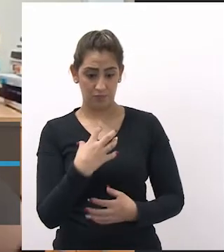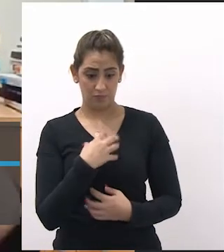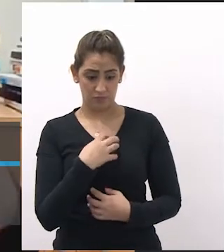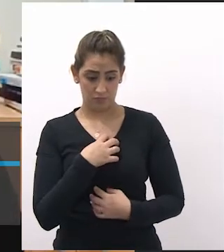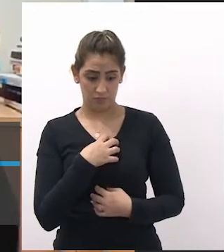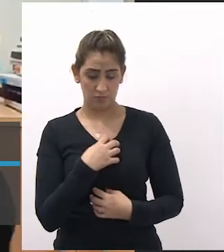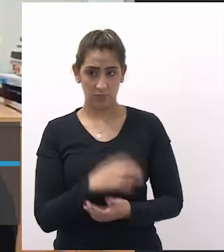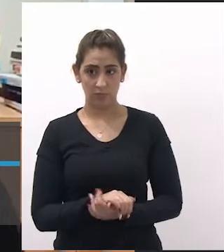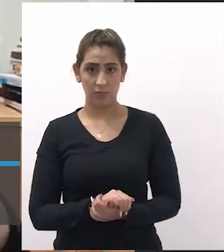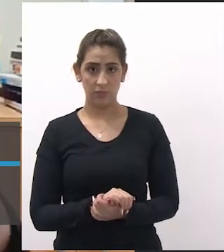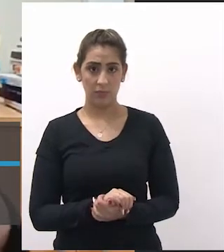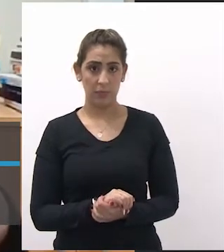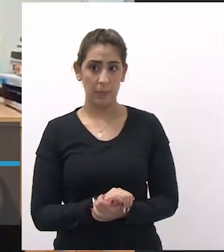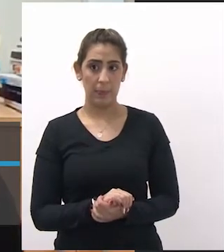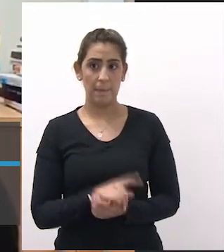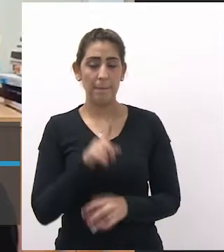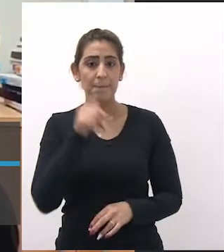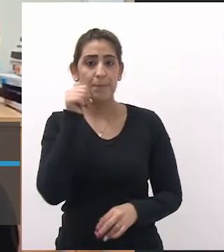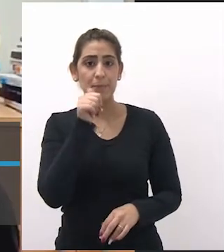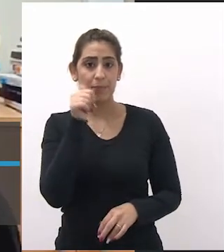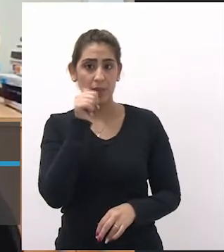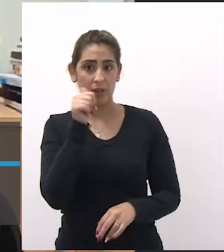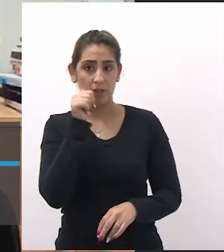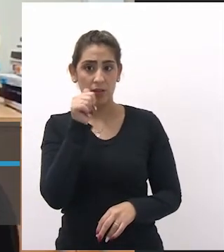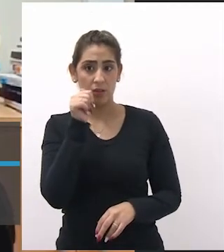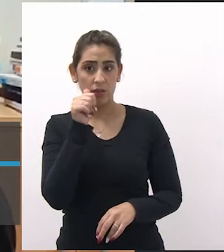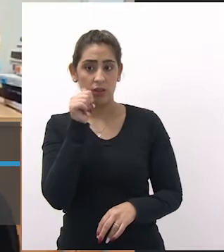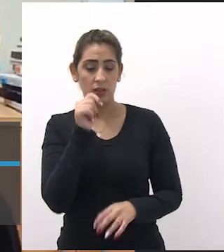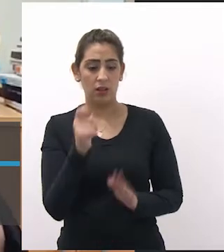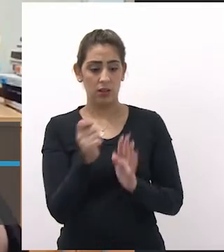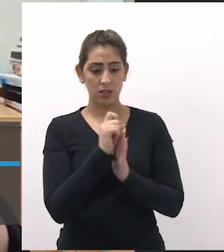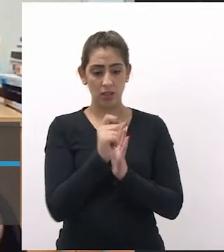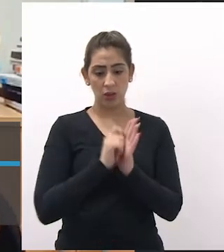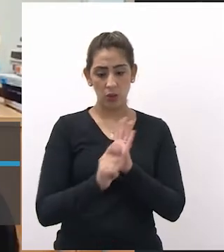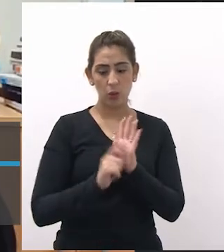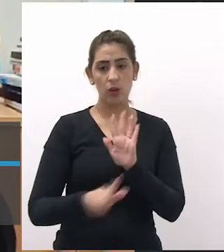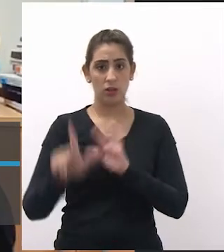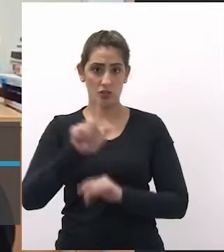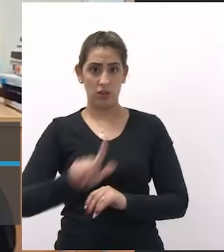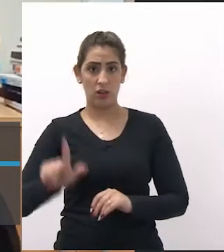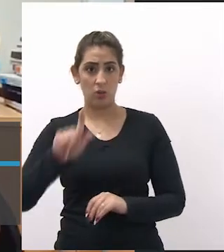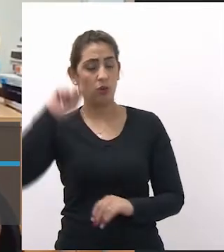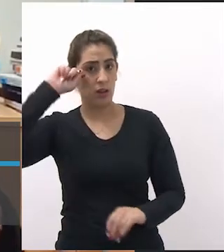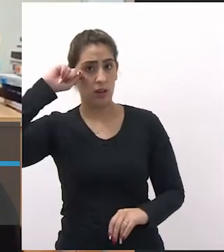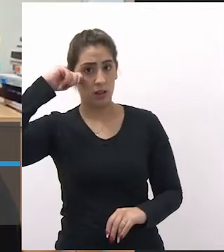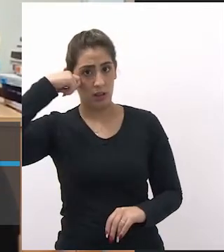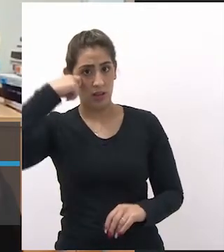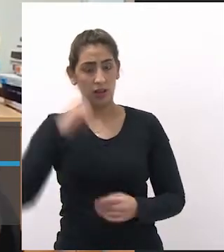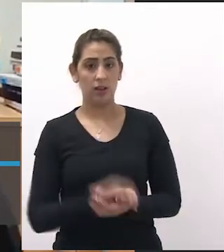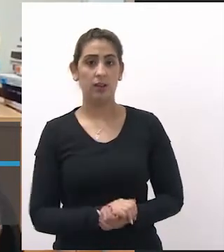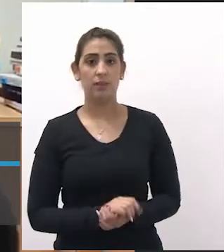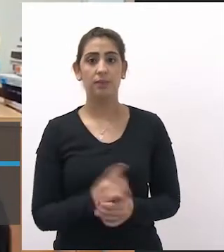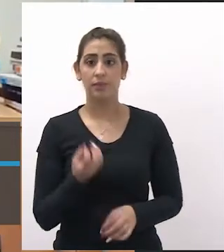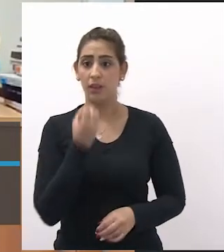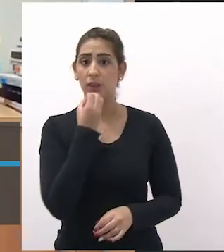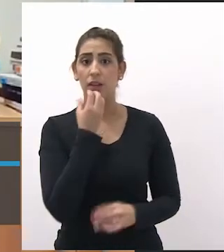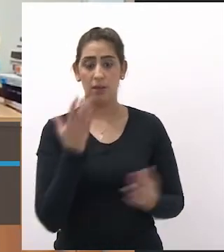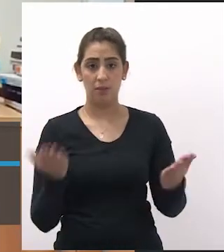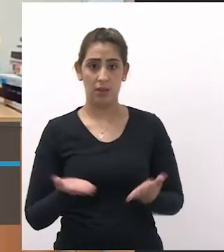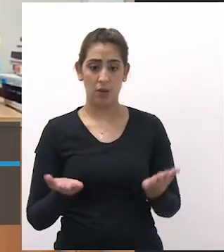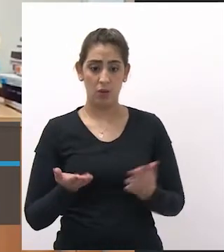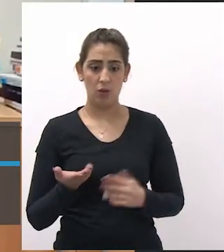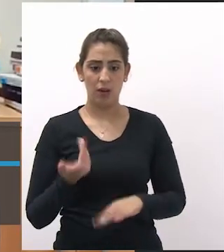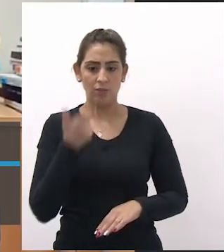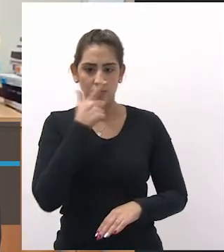que a mulher escritora de literatura negra vem agora